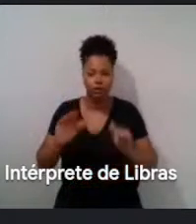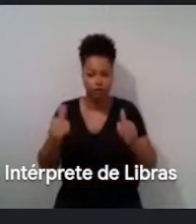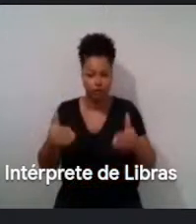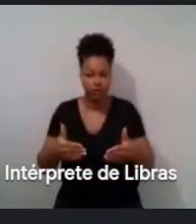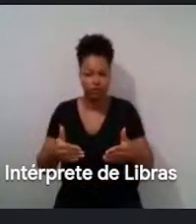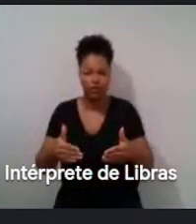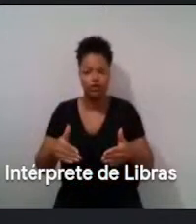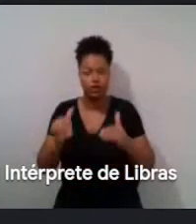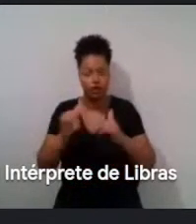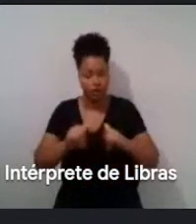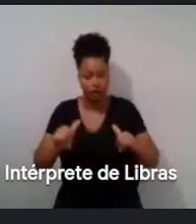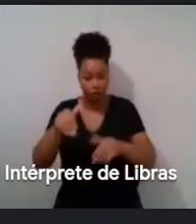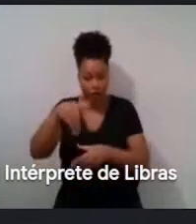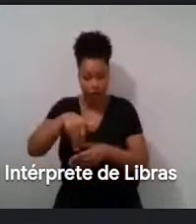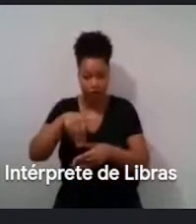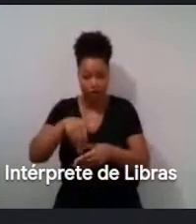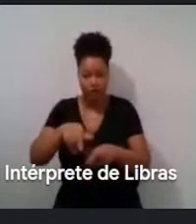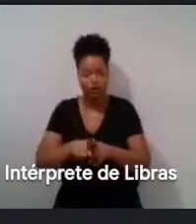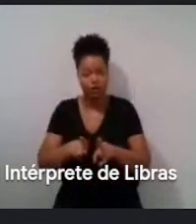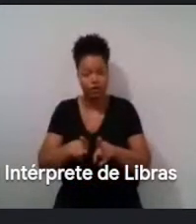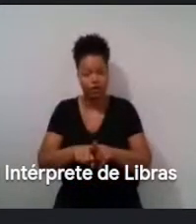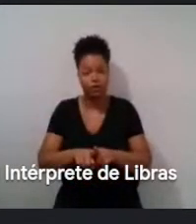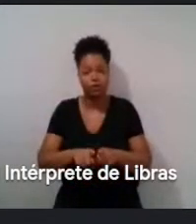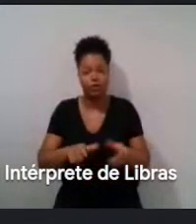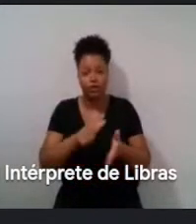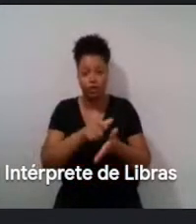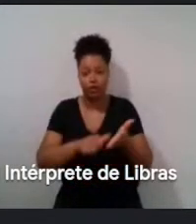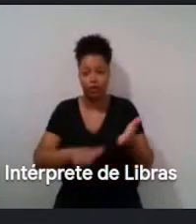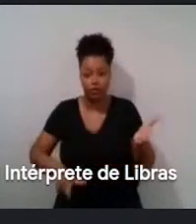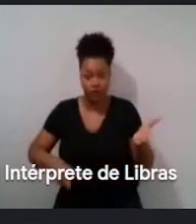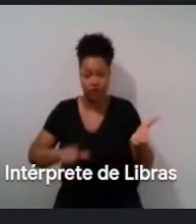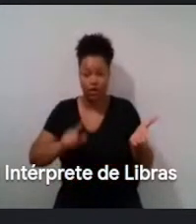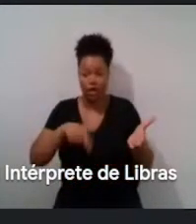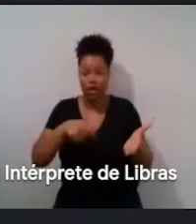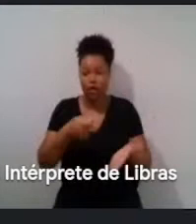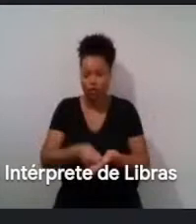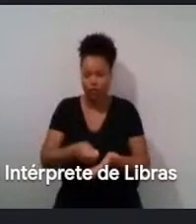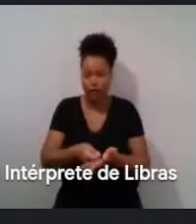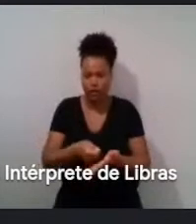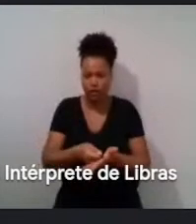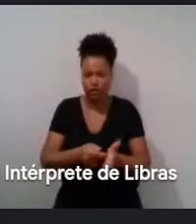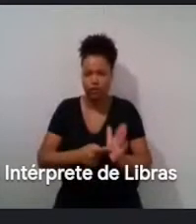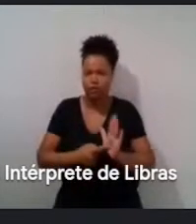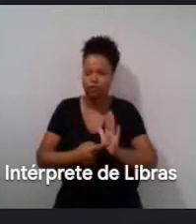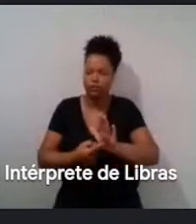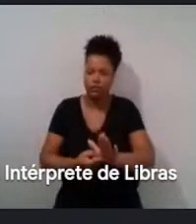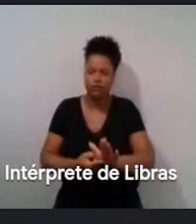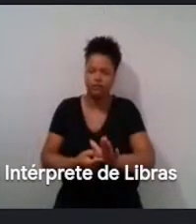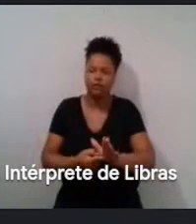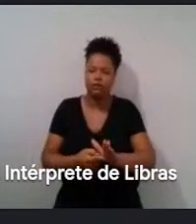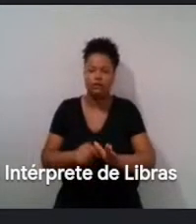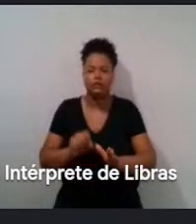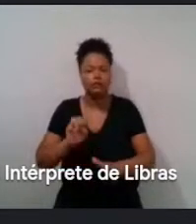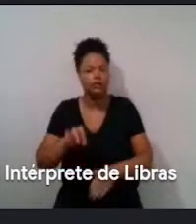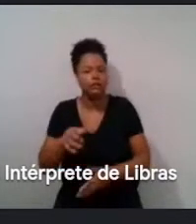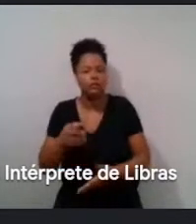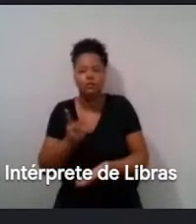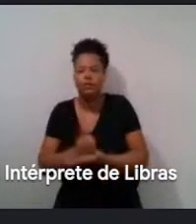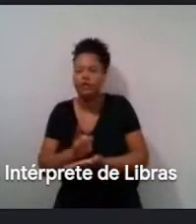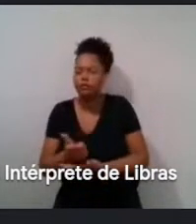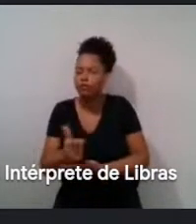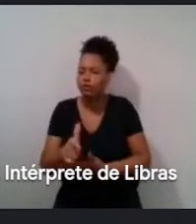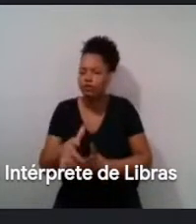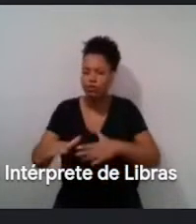respectivos extratos bancários, elas são obrigatórias, ainda que não haja arrecadação ou movimentação de recursos